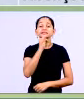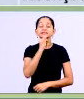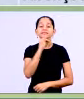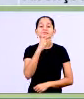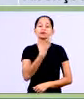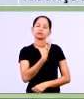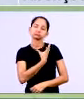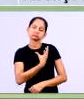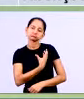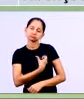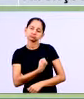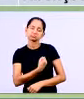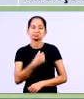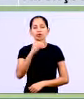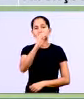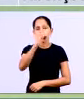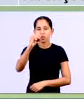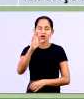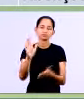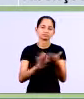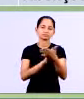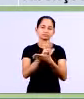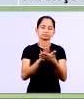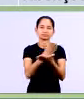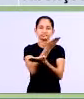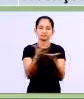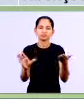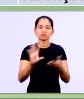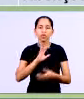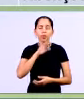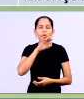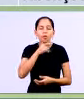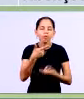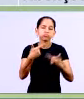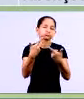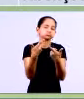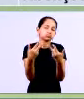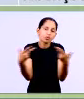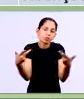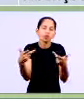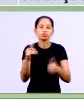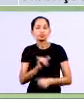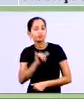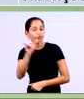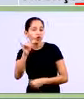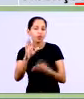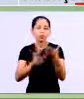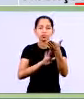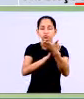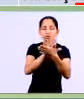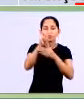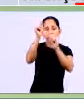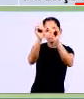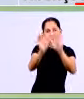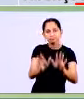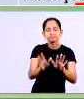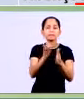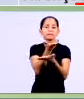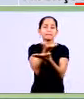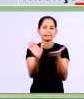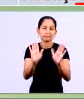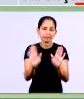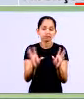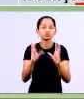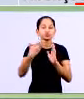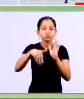magou, vogais dobradas, não tem mais. Enjoo, vou, perdoo, abençoo. Então, vogais